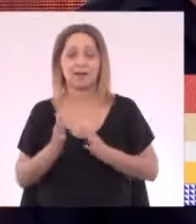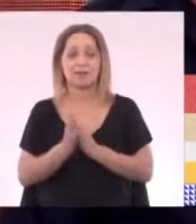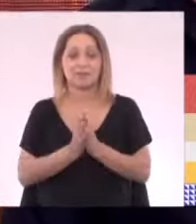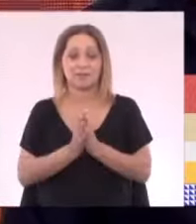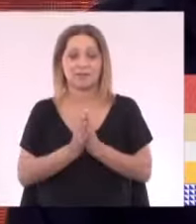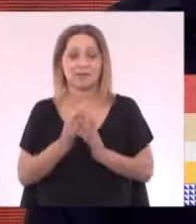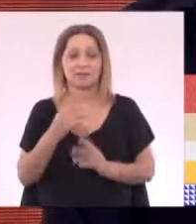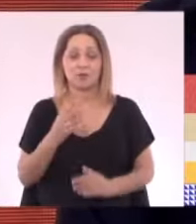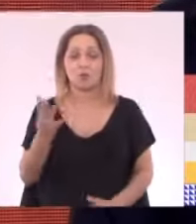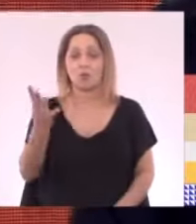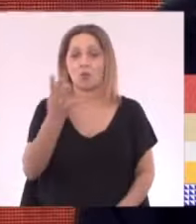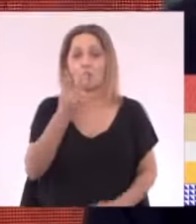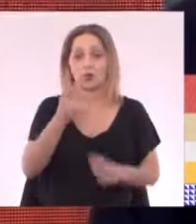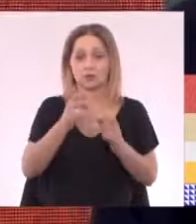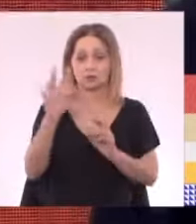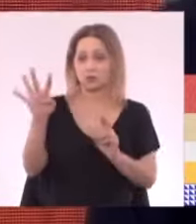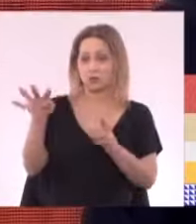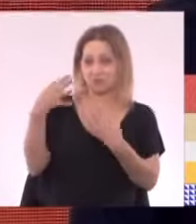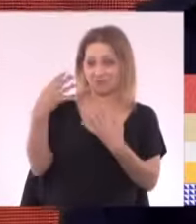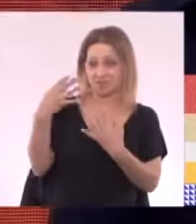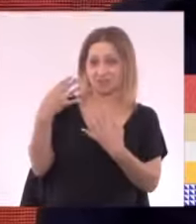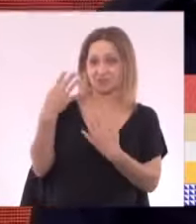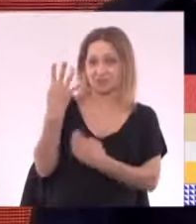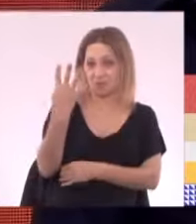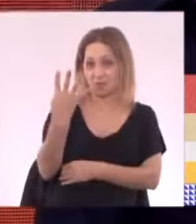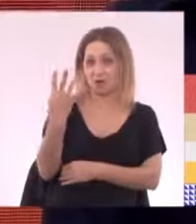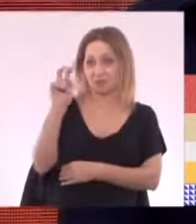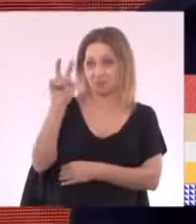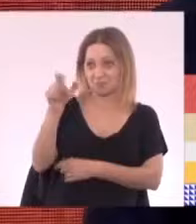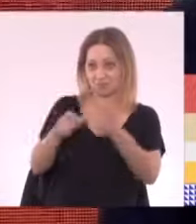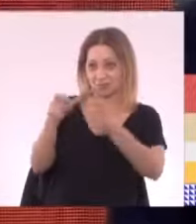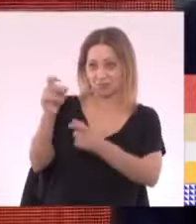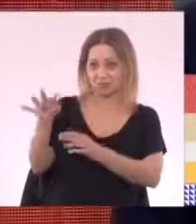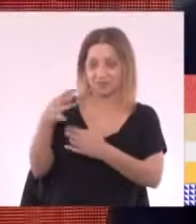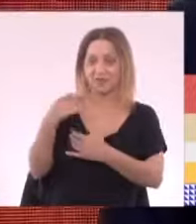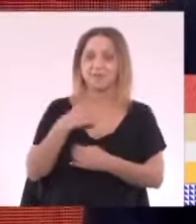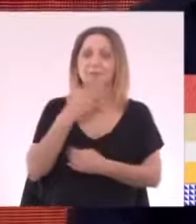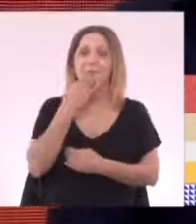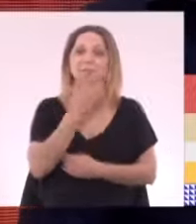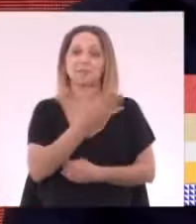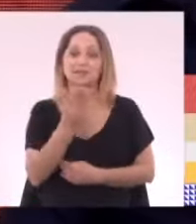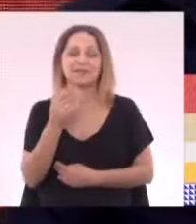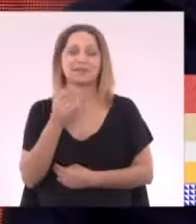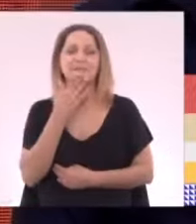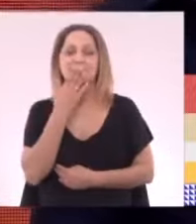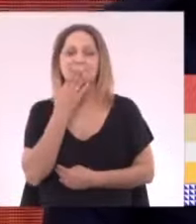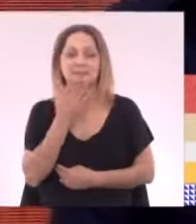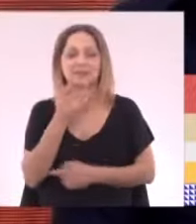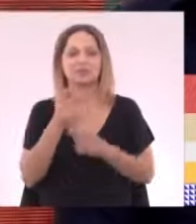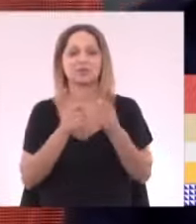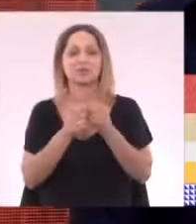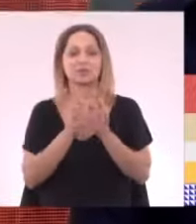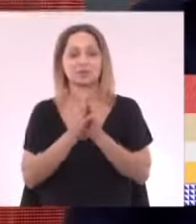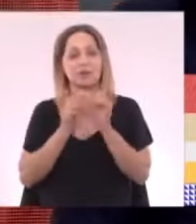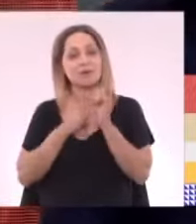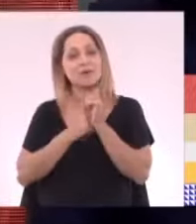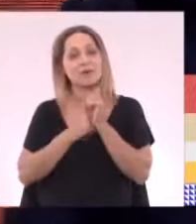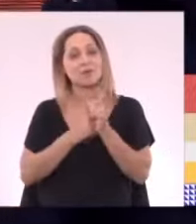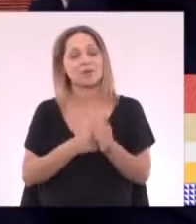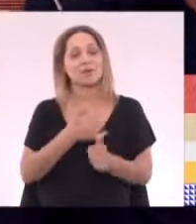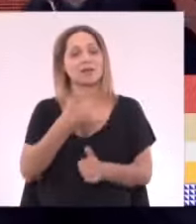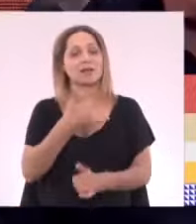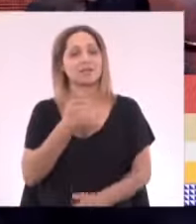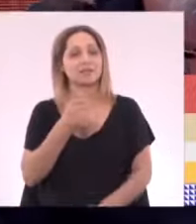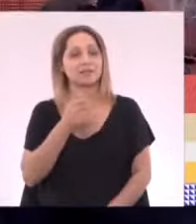quê? Umas 4 pessoas que nos estão a ver. Mais ou menos. Manda lá beijinhos para as beijinho pessoas. Beijinho grande para todos aqueles que me seguem há 25 anos. Agradecer à Viva